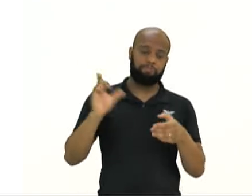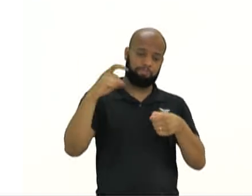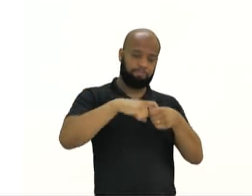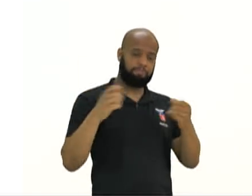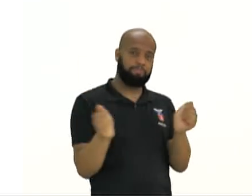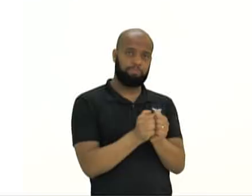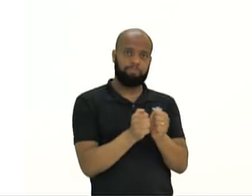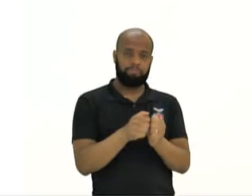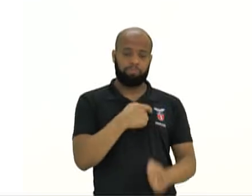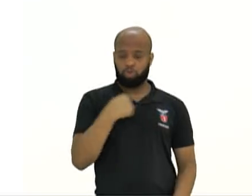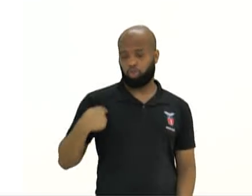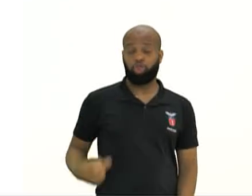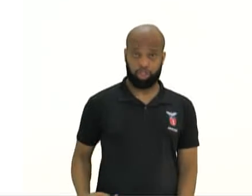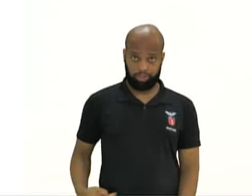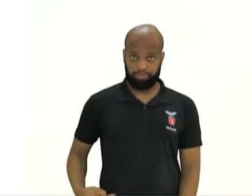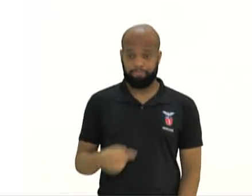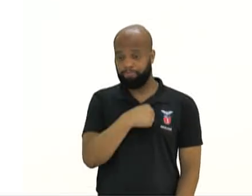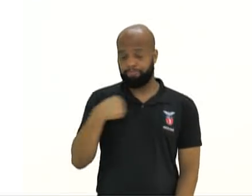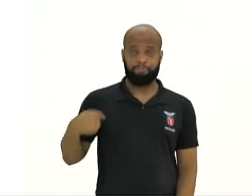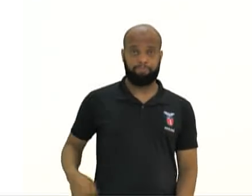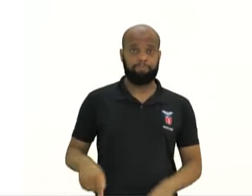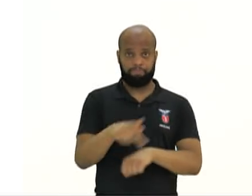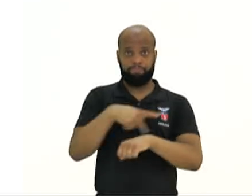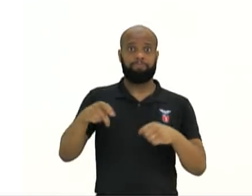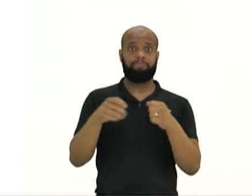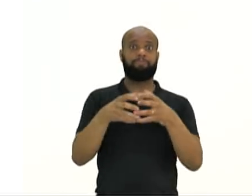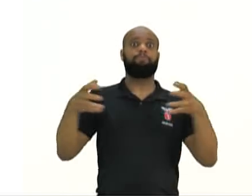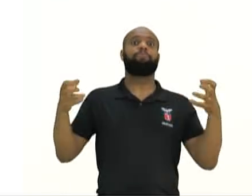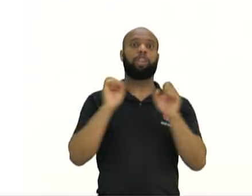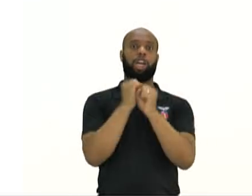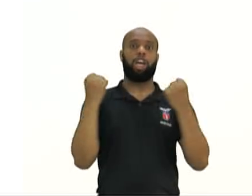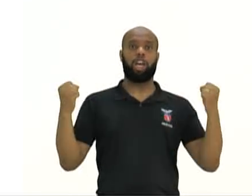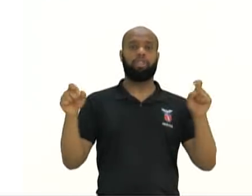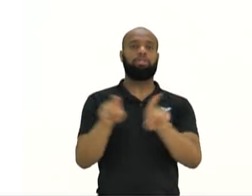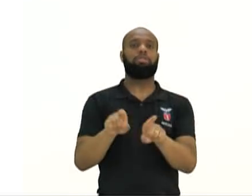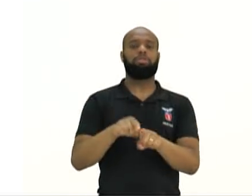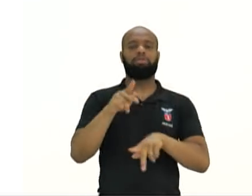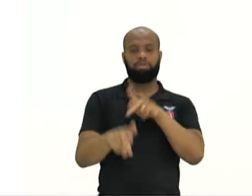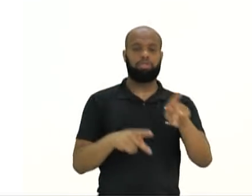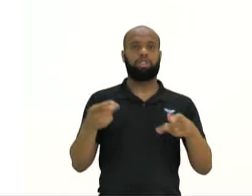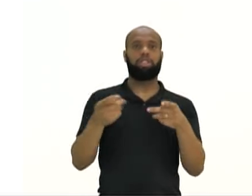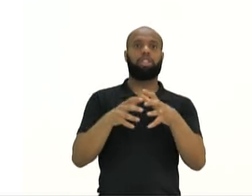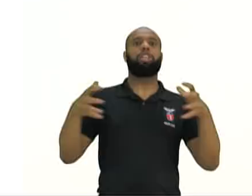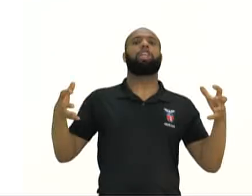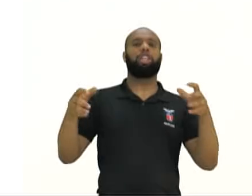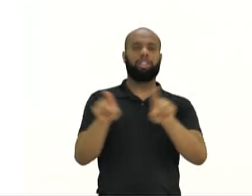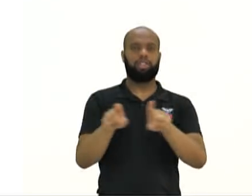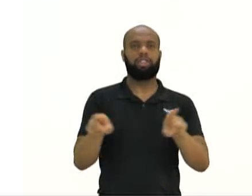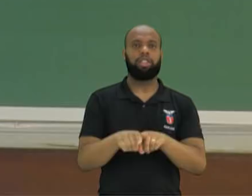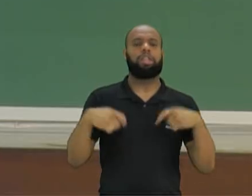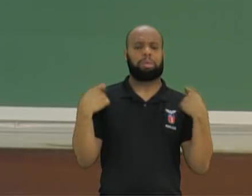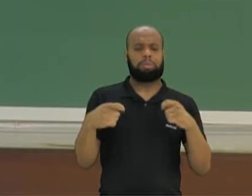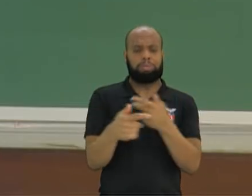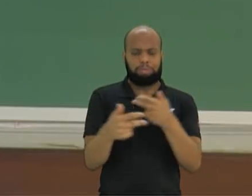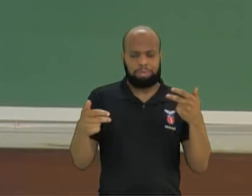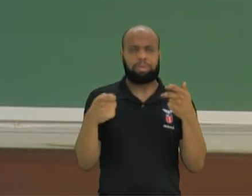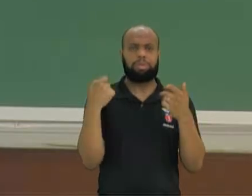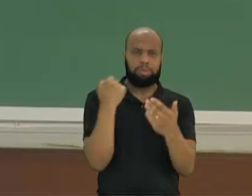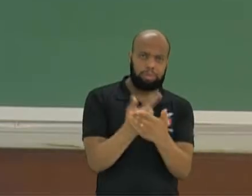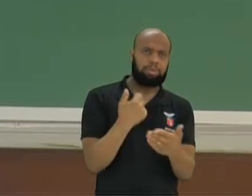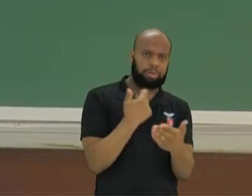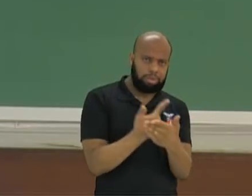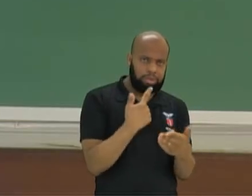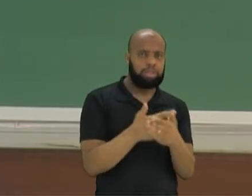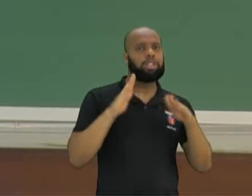China, que é um país gigantesco, com uma população gigantesca, e a demanda por produtos lá dos